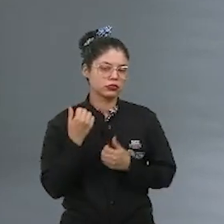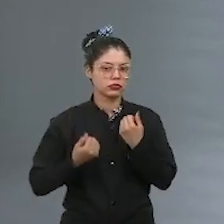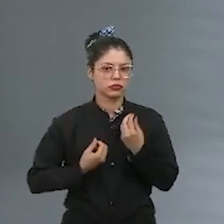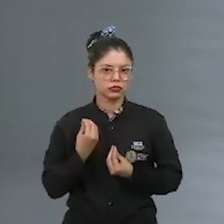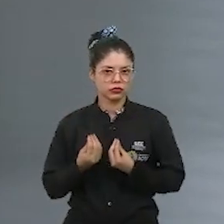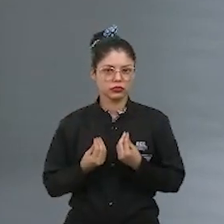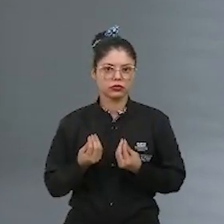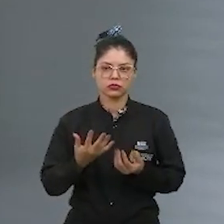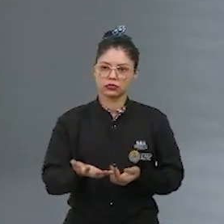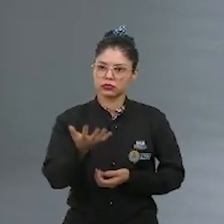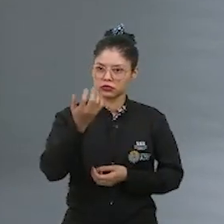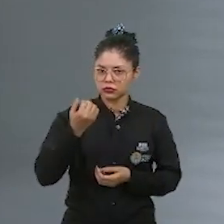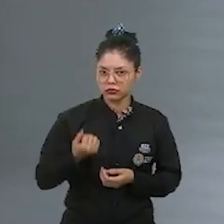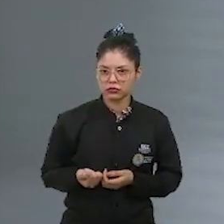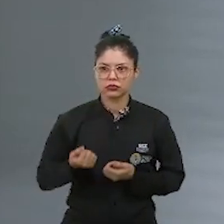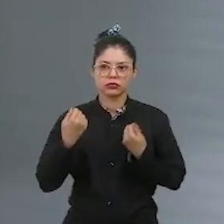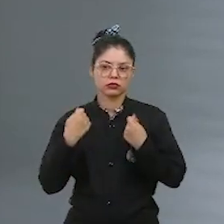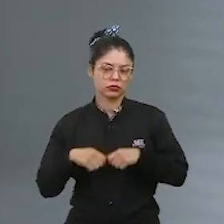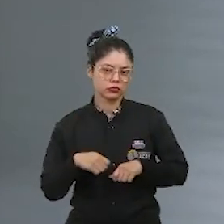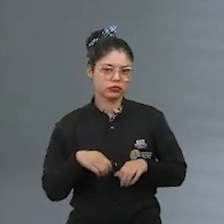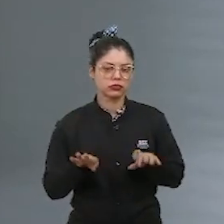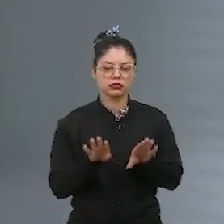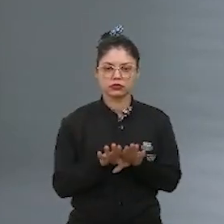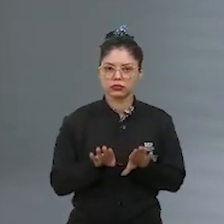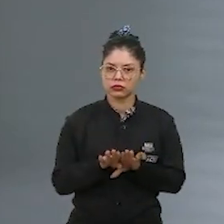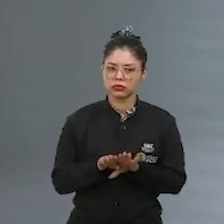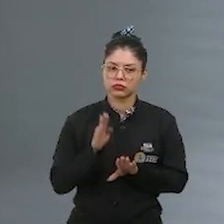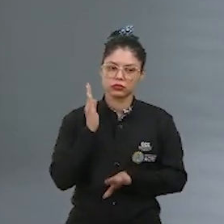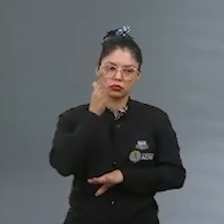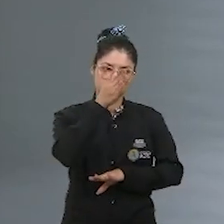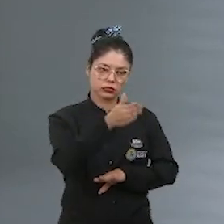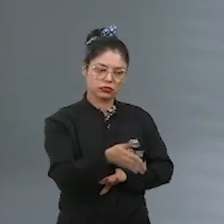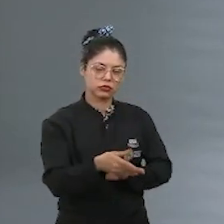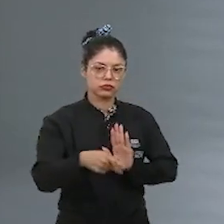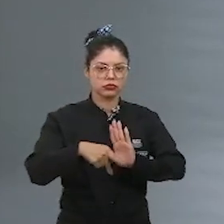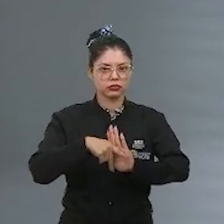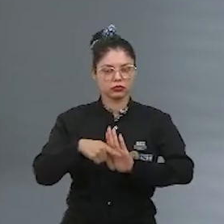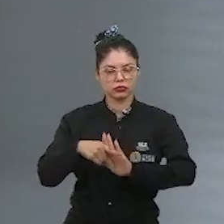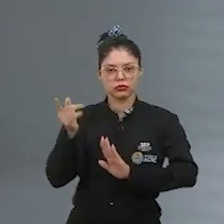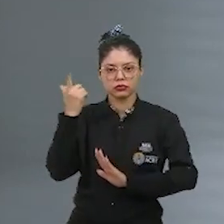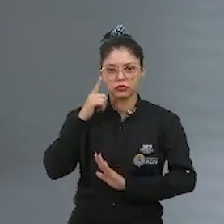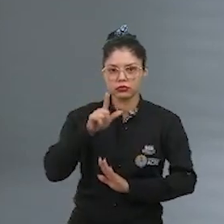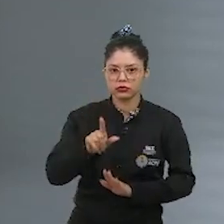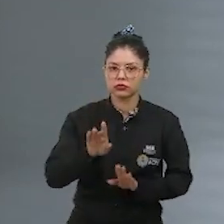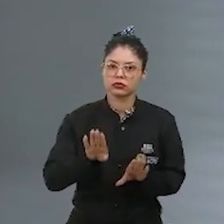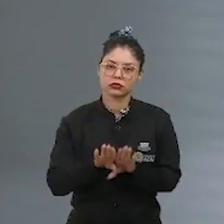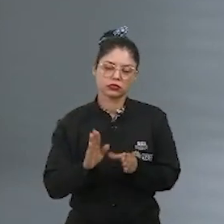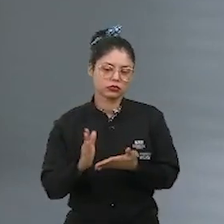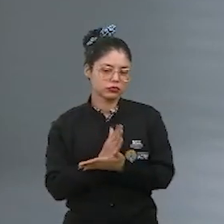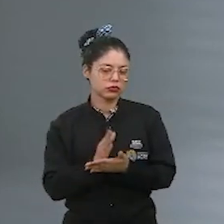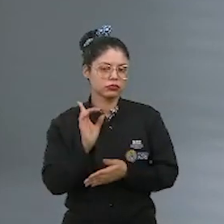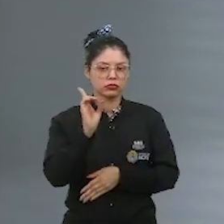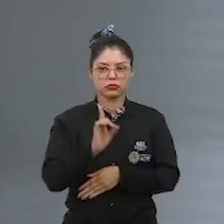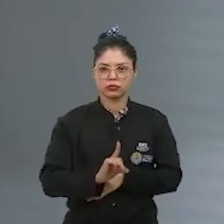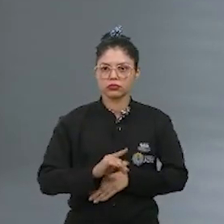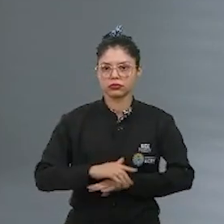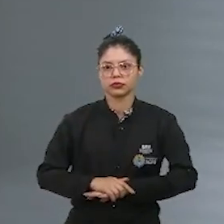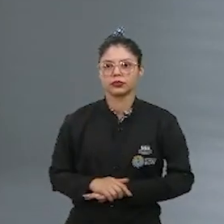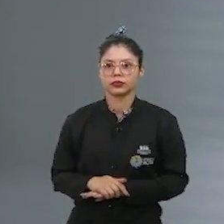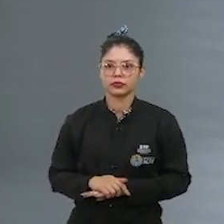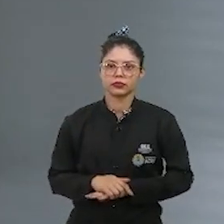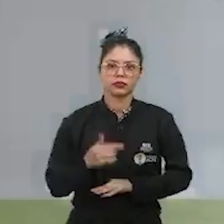política recebê-los, nós precisamos dar uma destinação correta, garantir alguns direitos. Vamos lá?